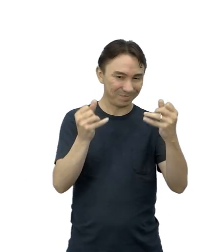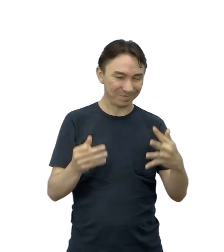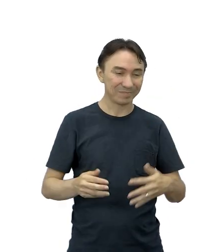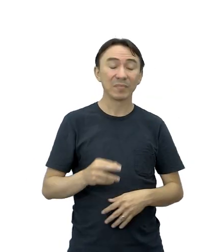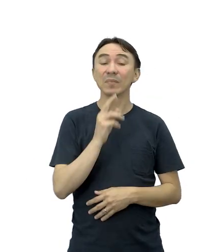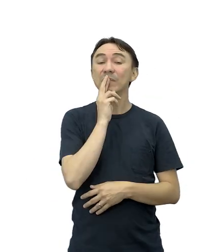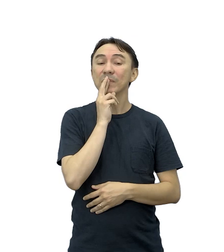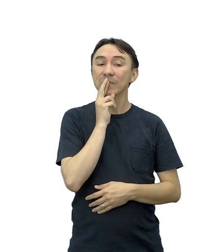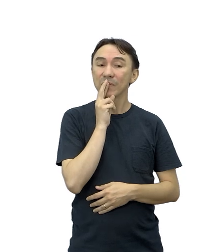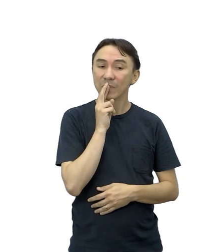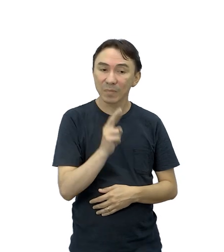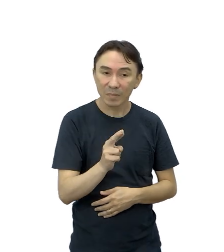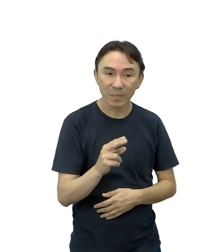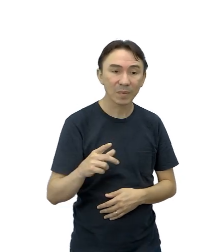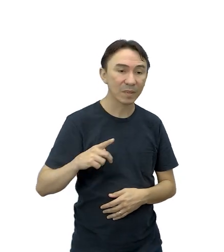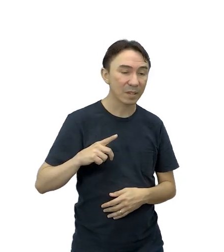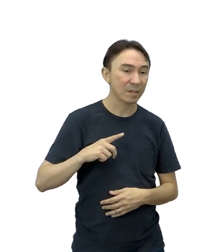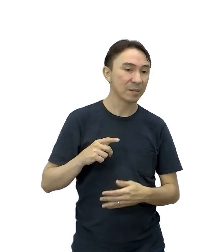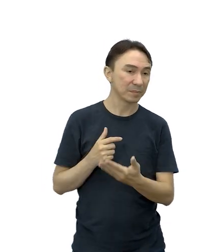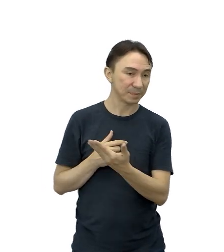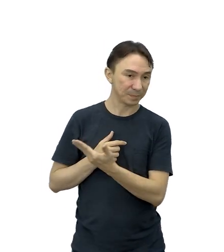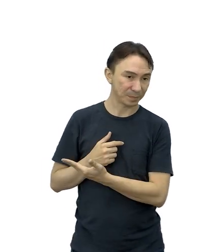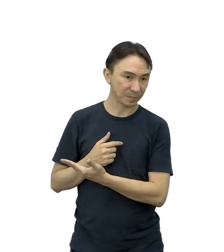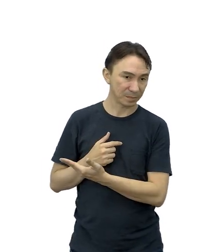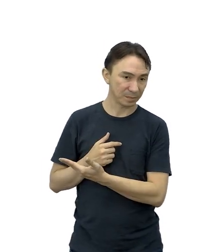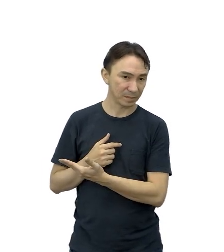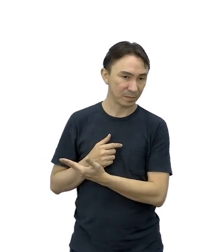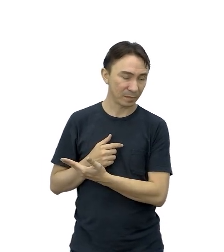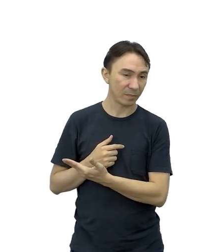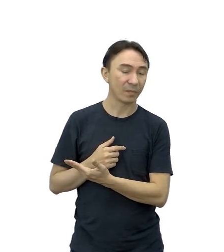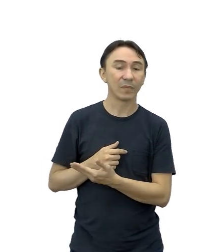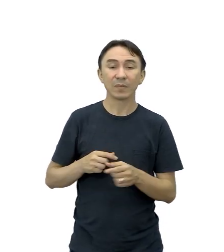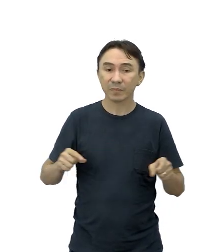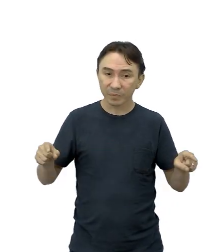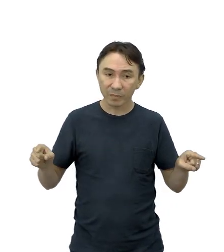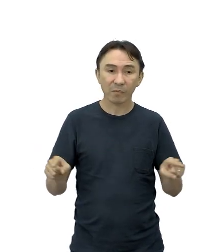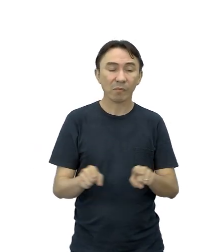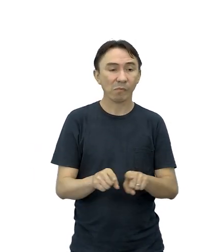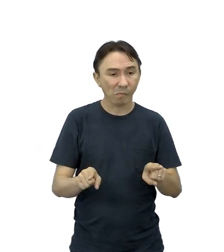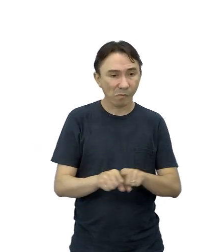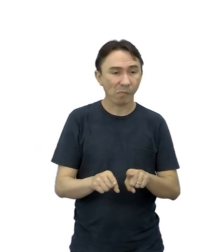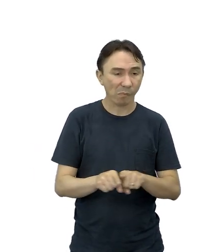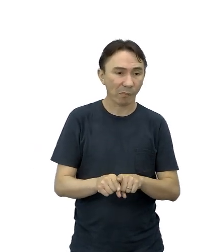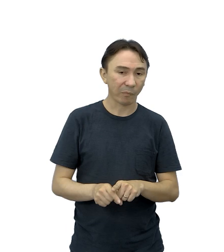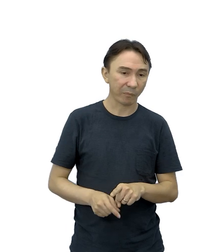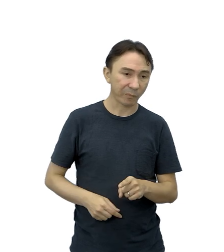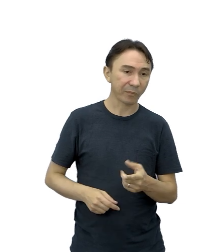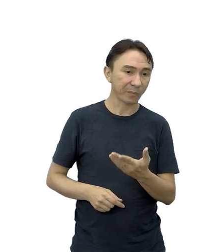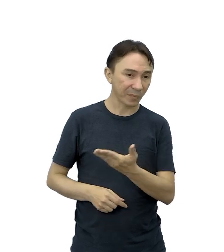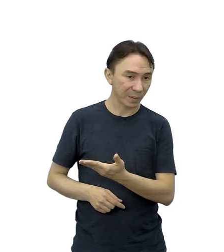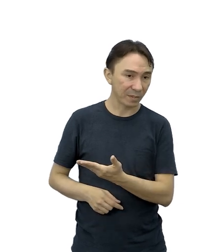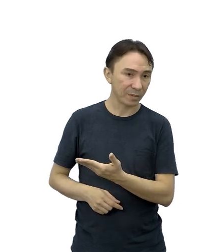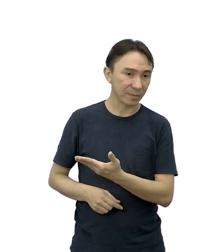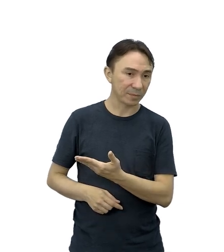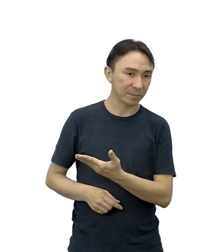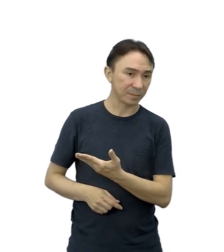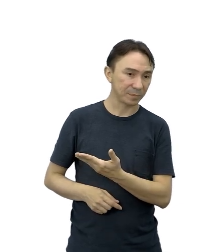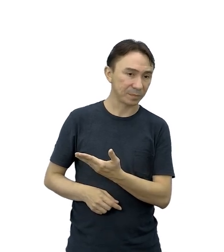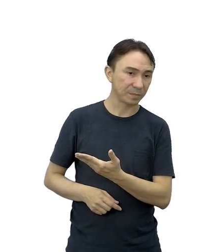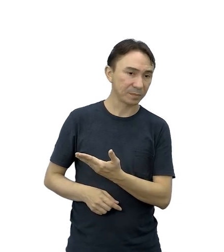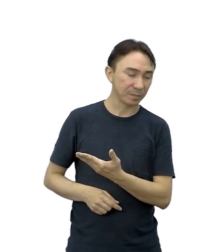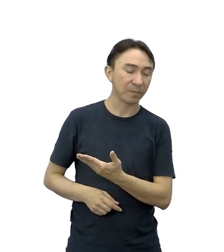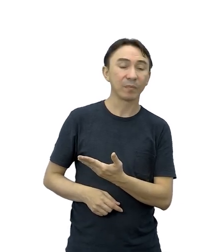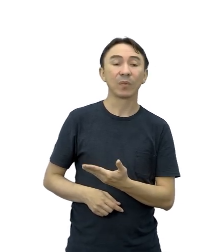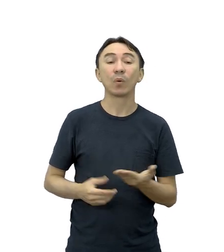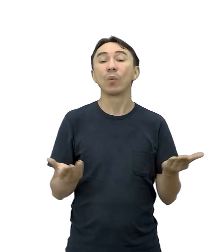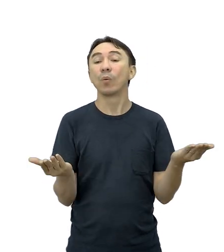nós clicamos no card, e a gente tem aqui esse momento também dos resultados, aqui está aparecendo, né? Resultados iniciais, onde